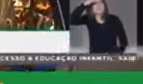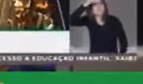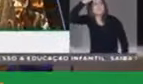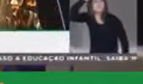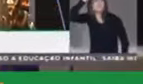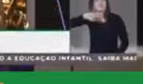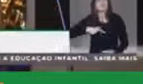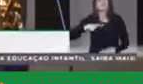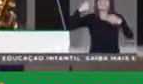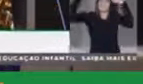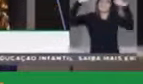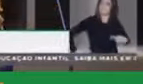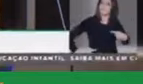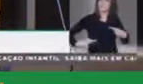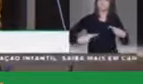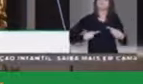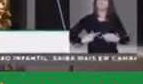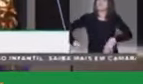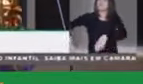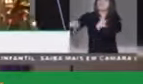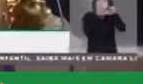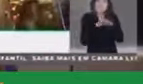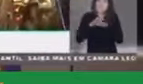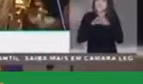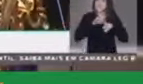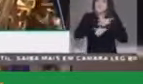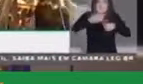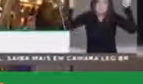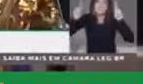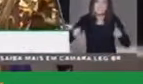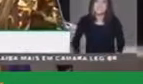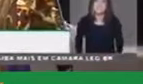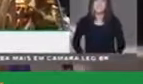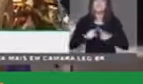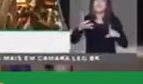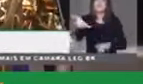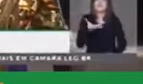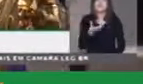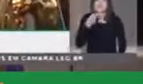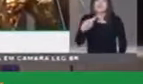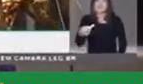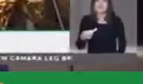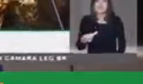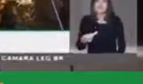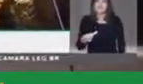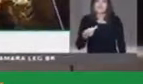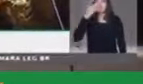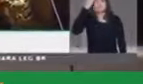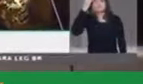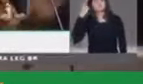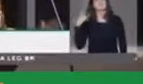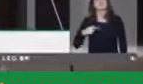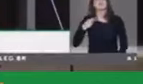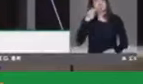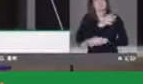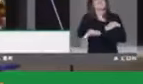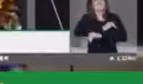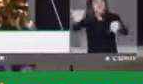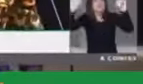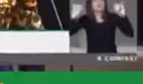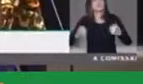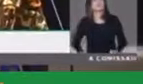para disputar no mesmo nível. Mas eu quero dizer mais ainda a esta